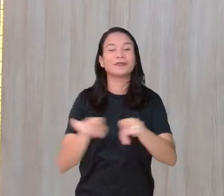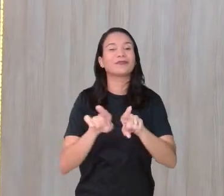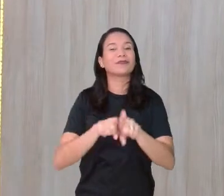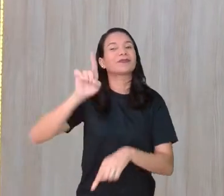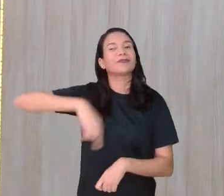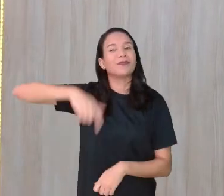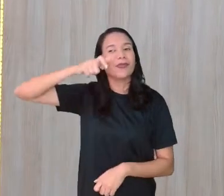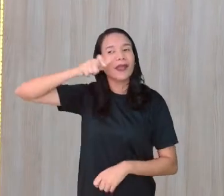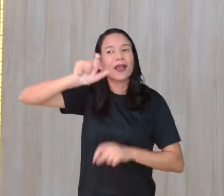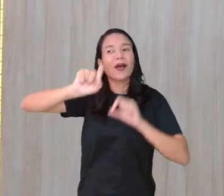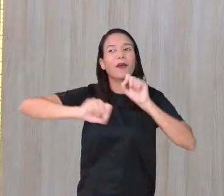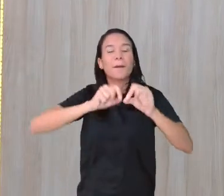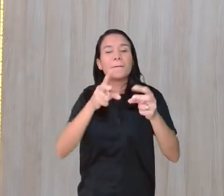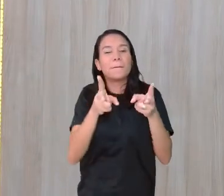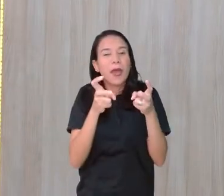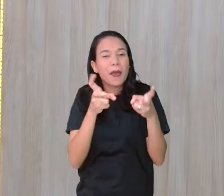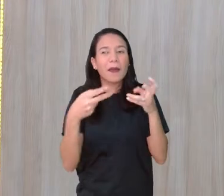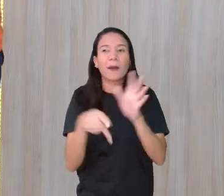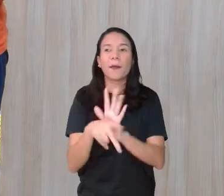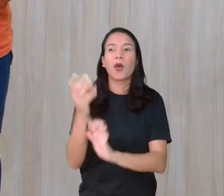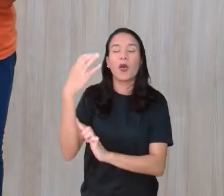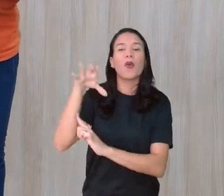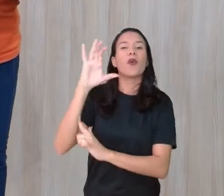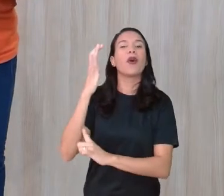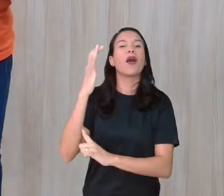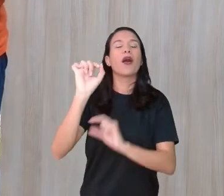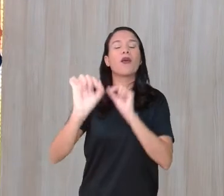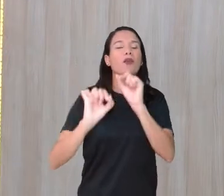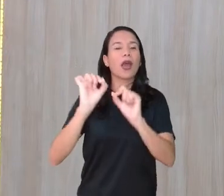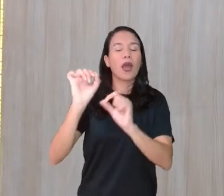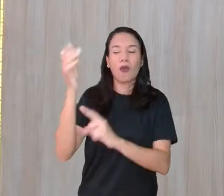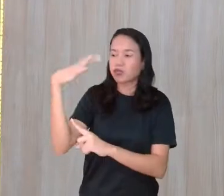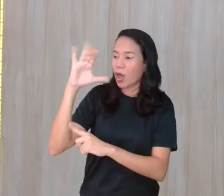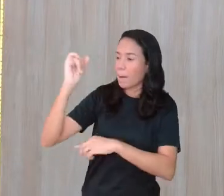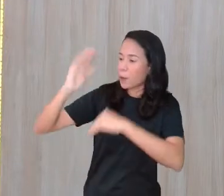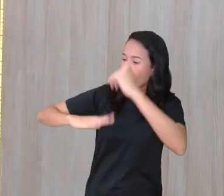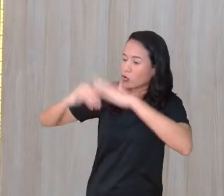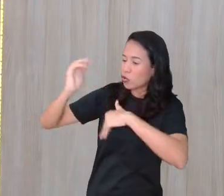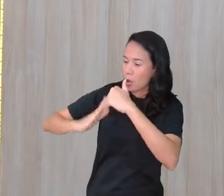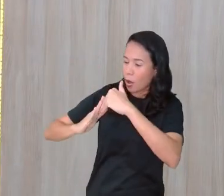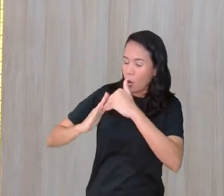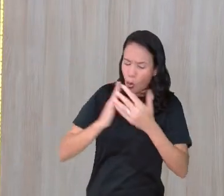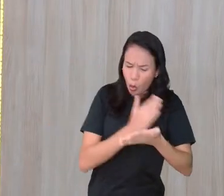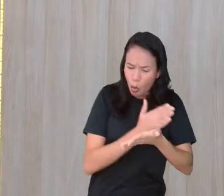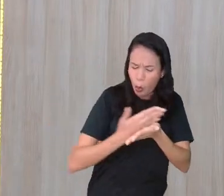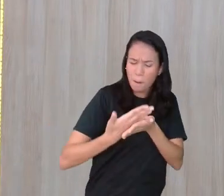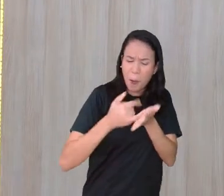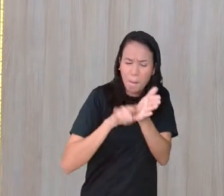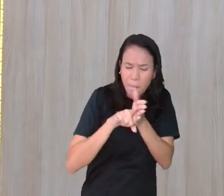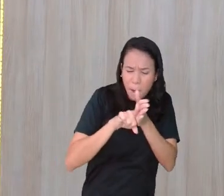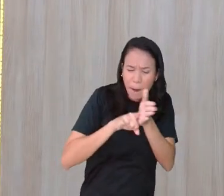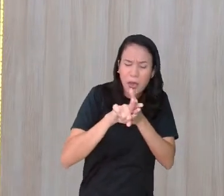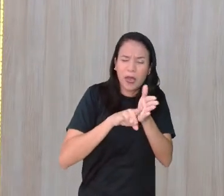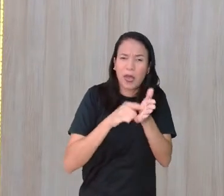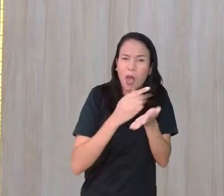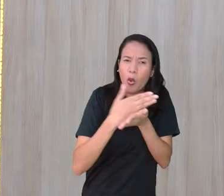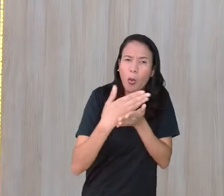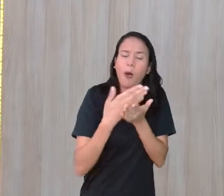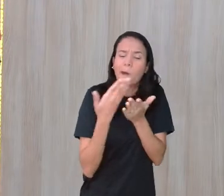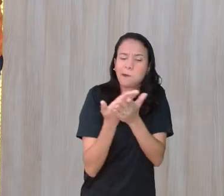gente perceber na questão do cientista, é que às vezes o cientista que começa a pesquisa, que inicia o